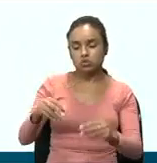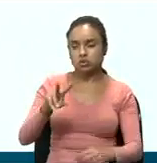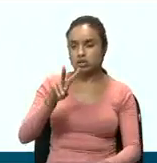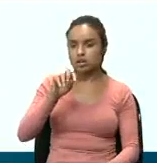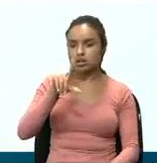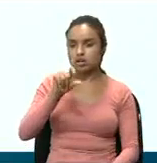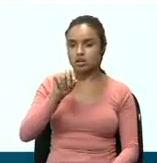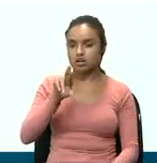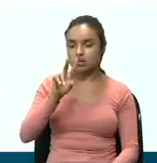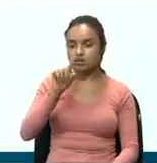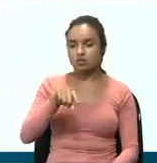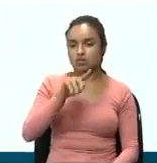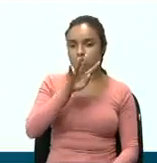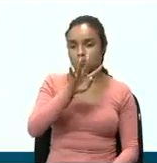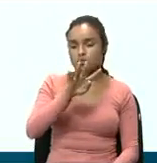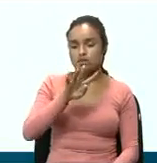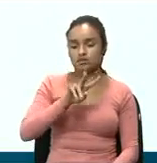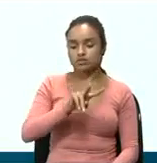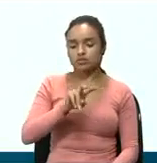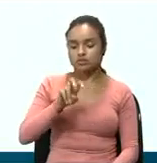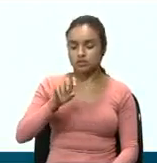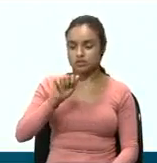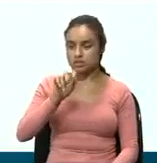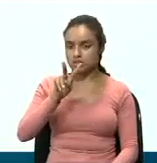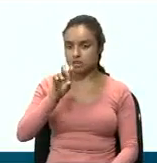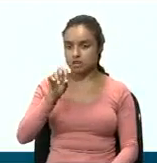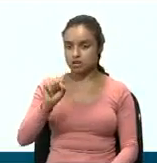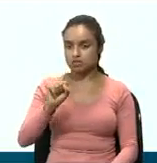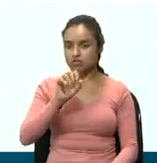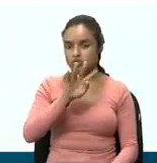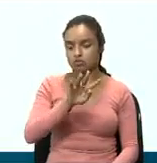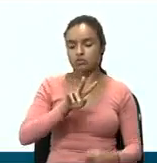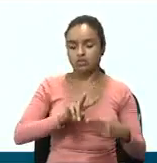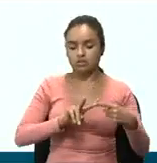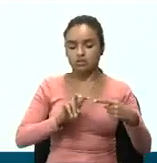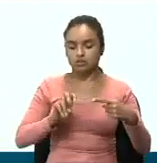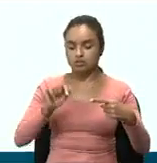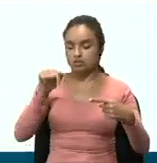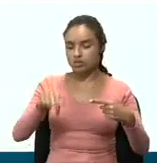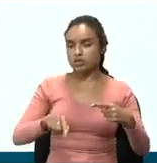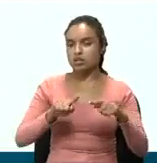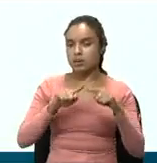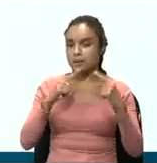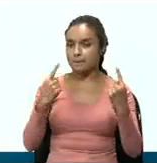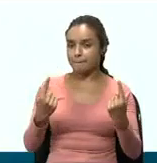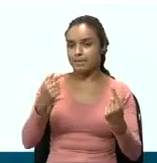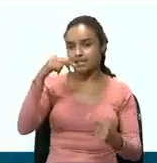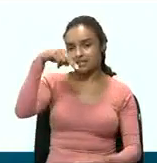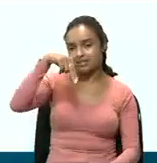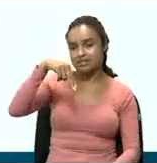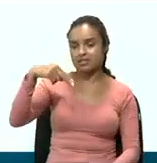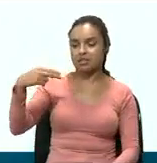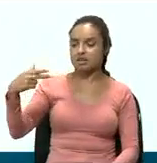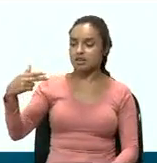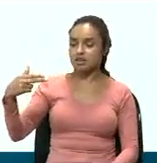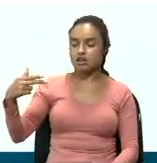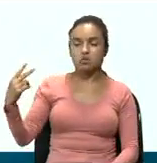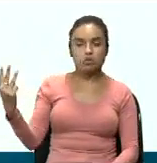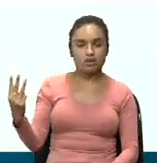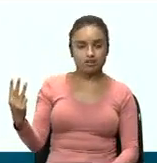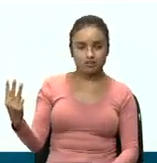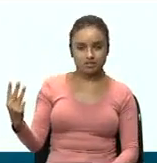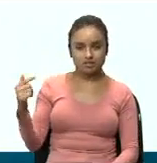tenho, 4/25 avos, em termos de 2/5. Então, eu posso dizer que para n igual a 3, o que eu